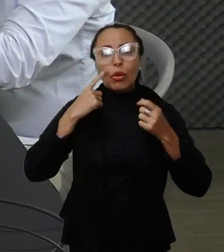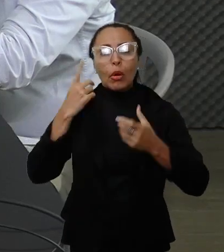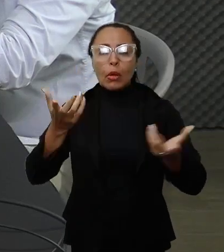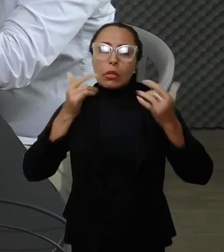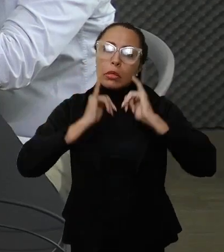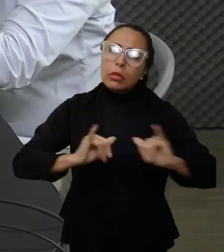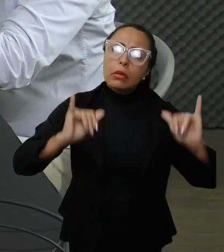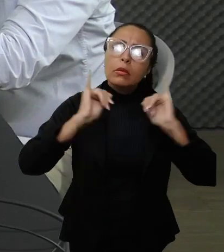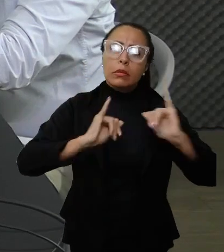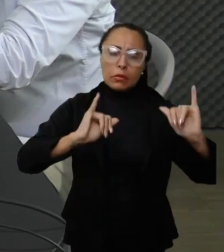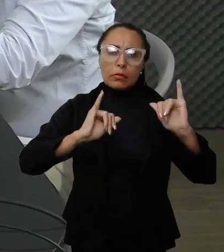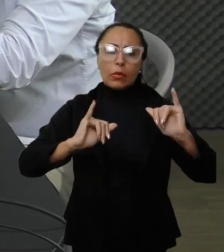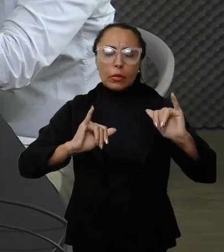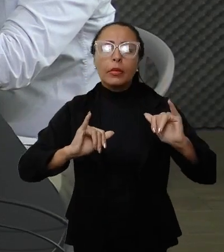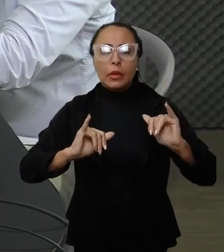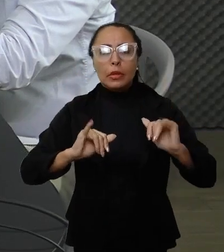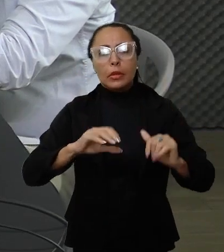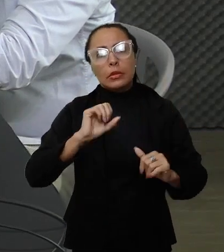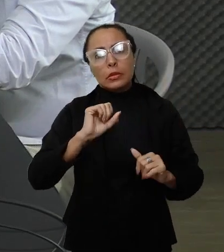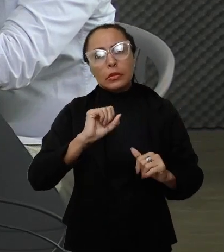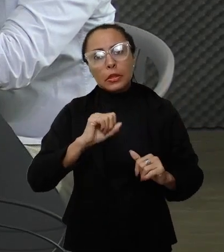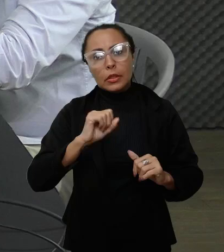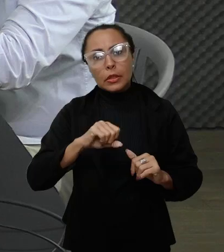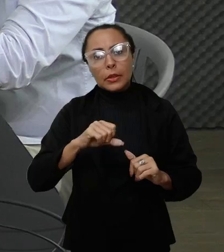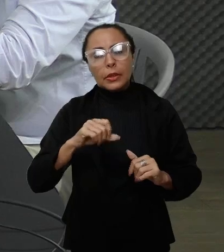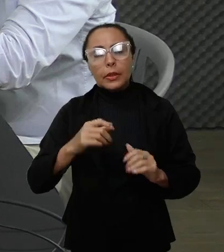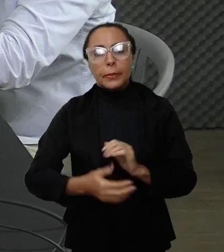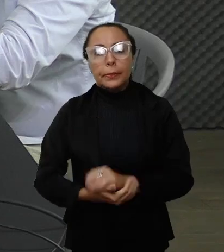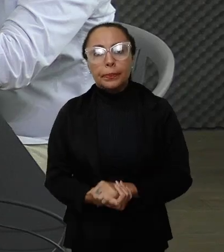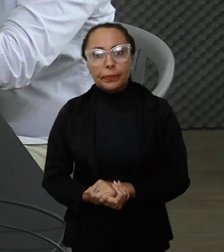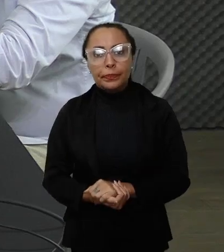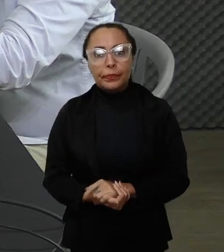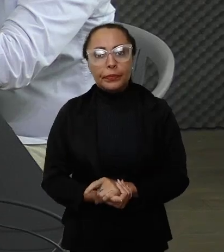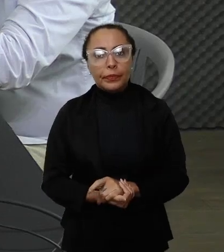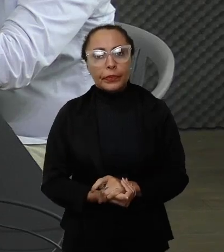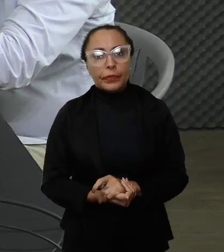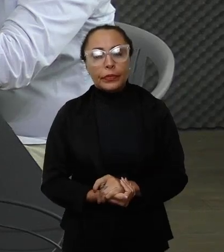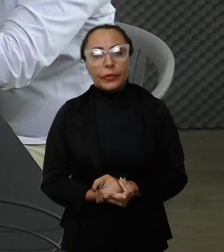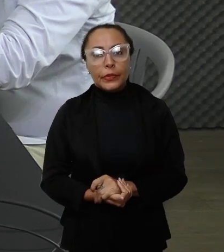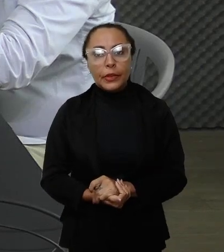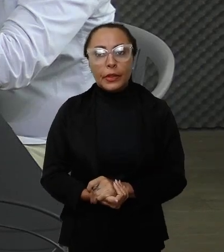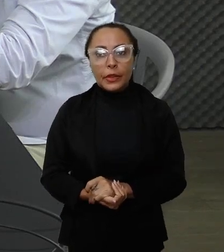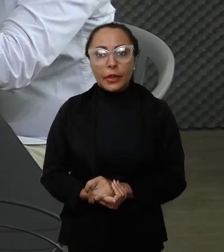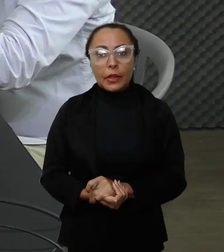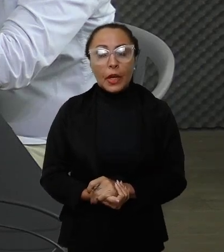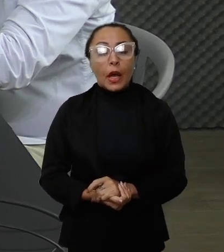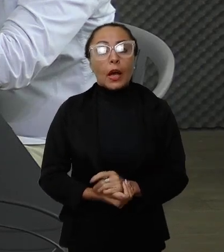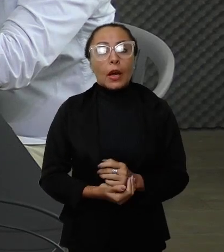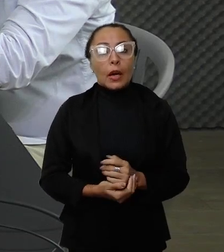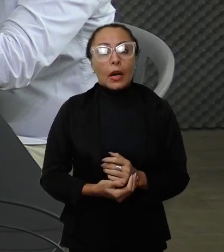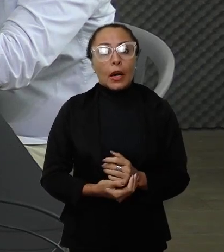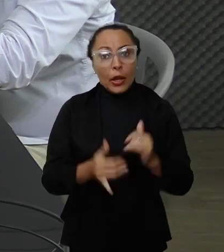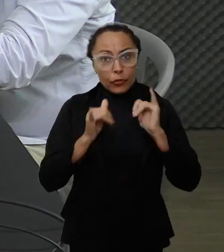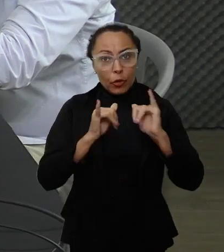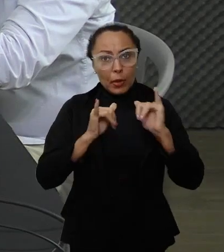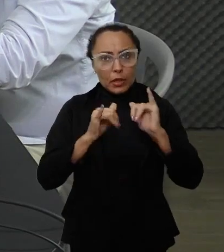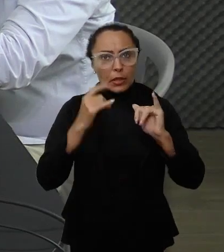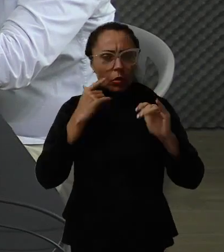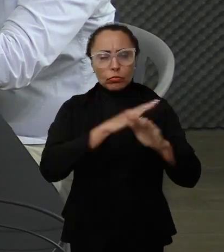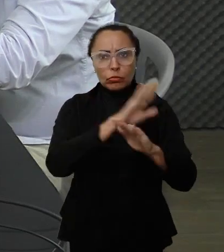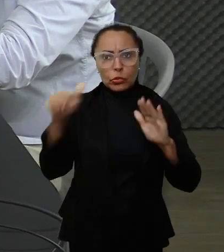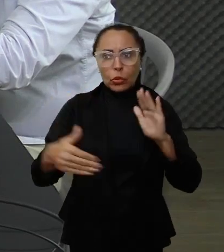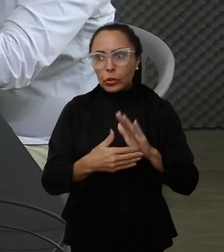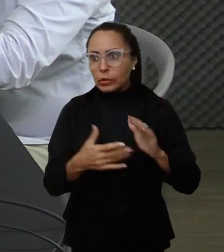informar, informar, a informação é redundante, mas é isso, informar a informação completa,